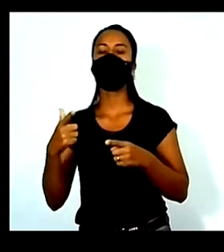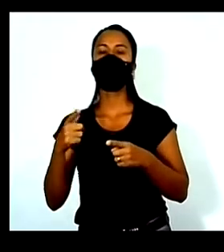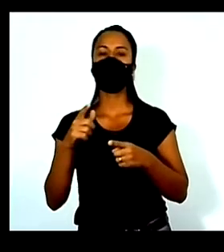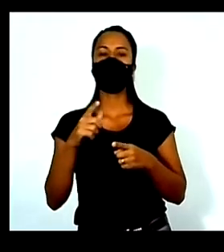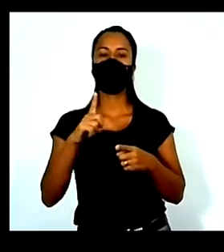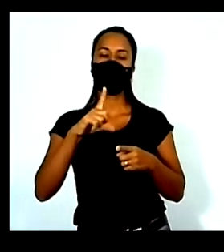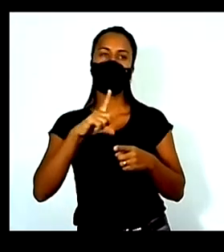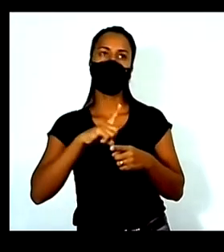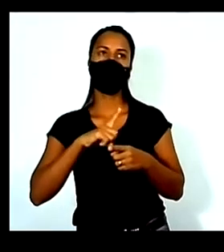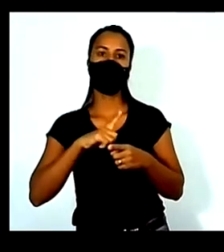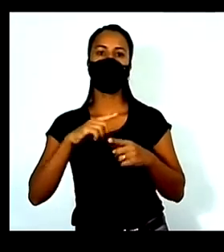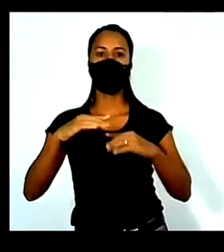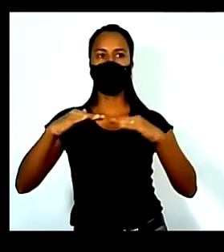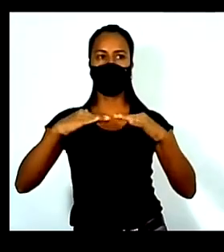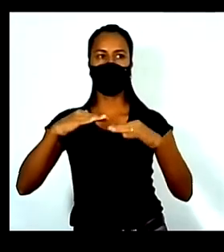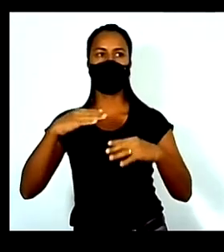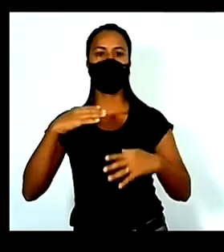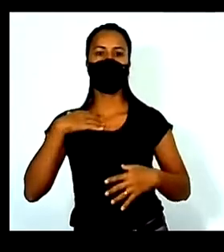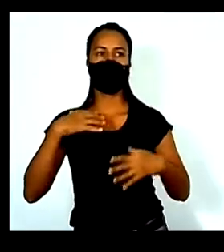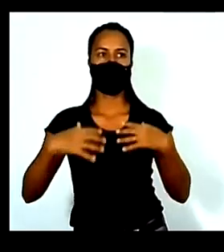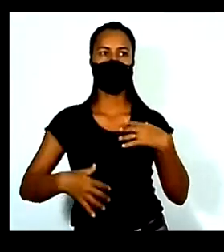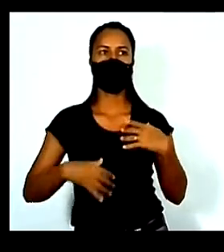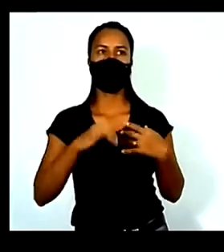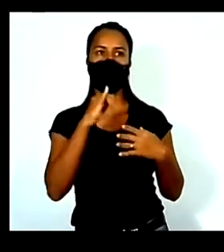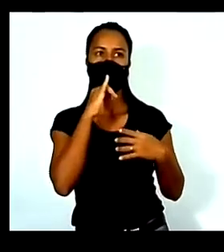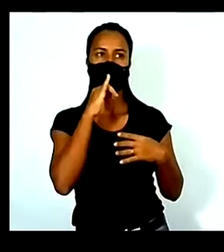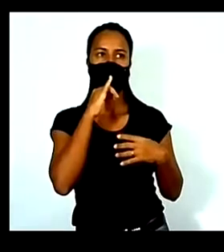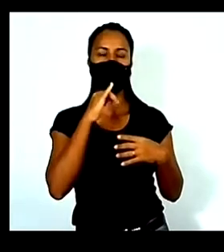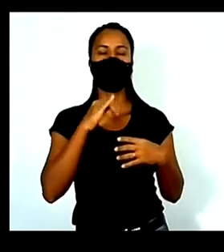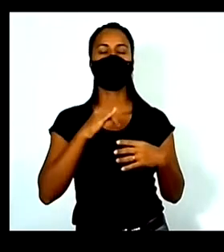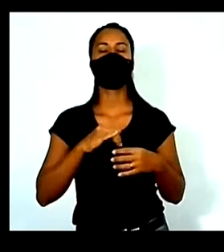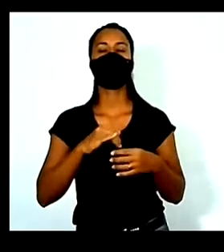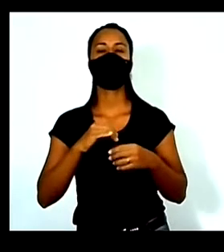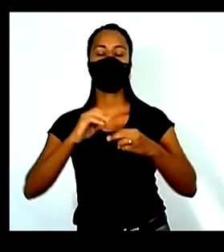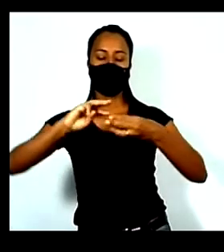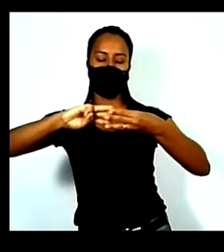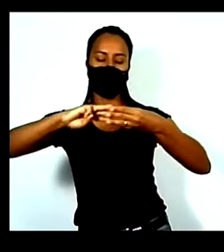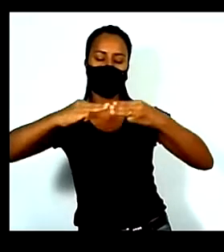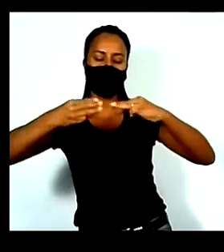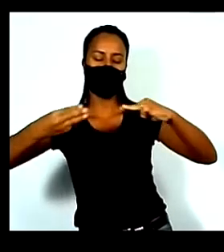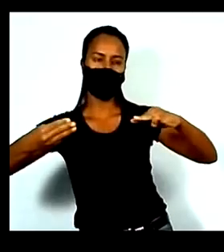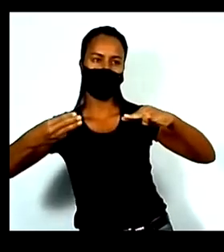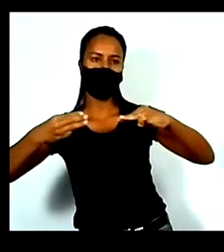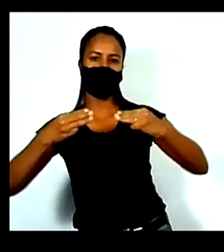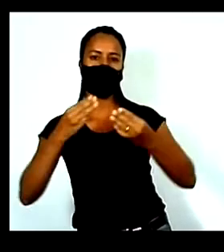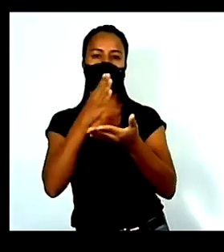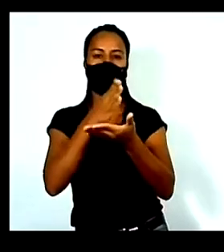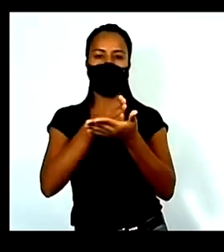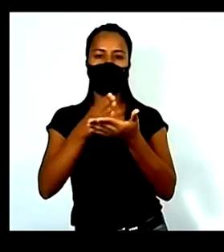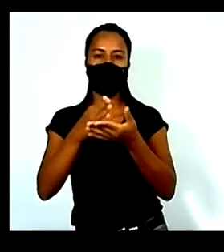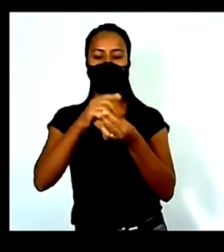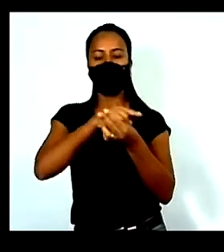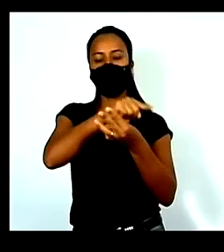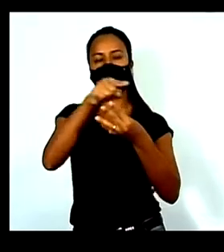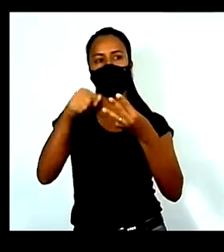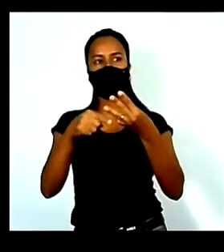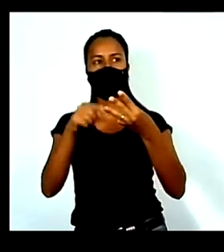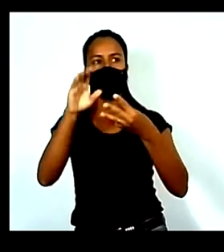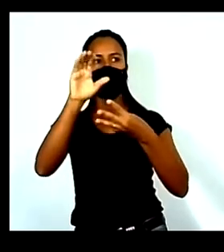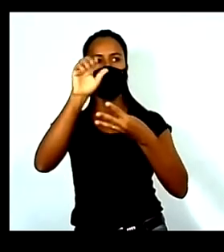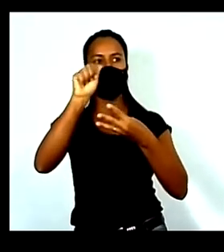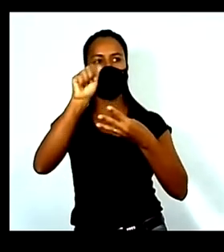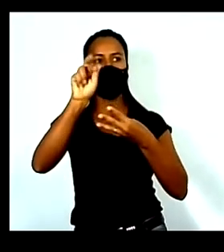ativamente na nossa movimentação do corpo. Os músculos eles são divididos de 3 formas: os músculos